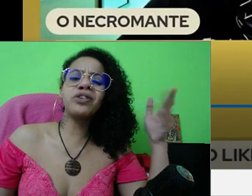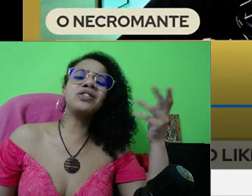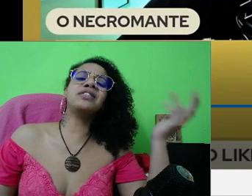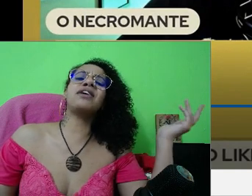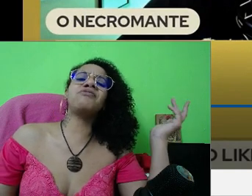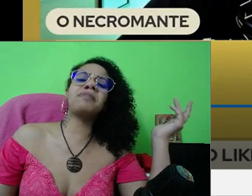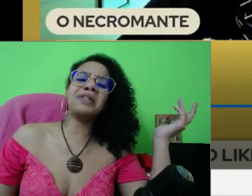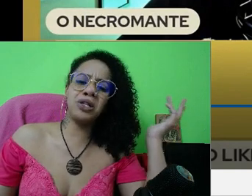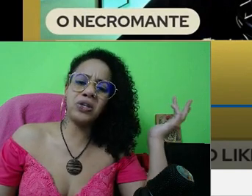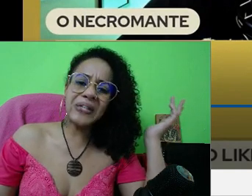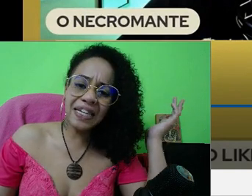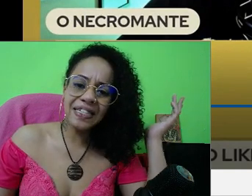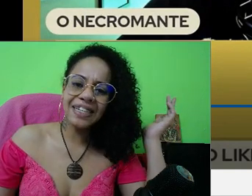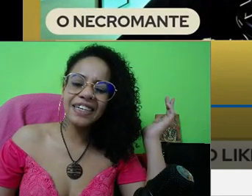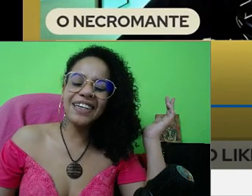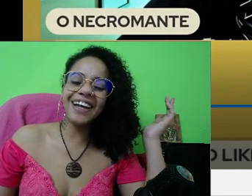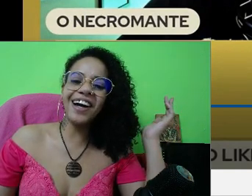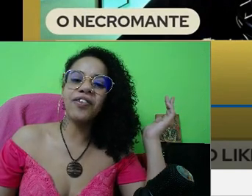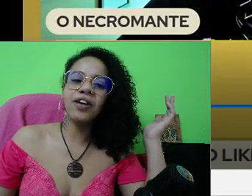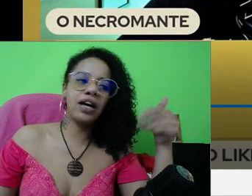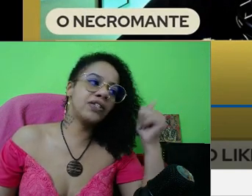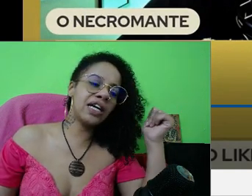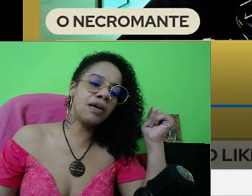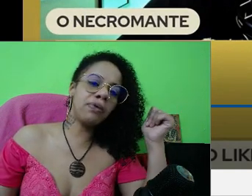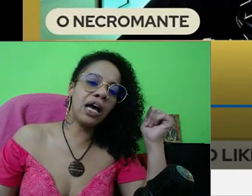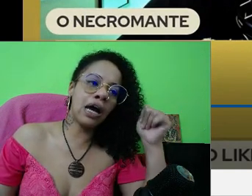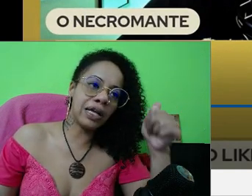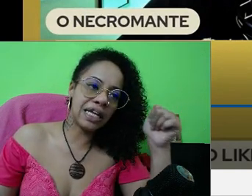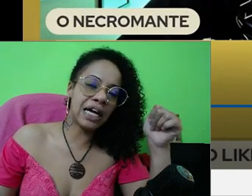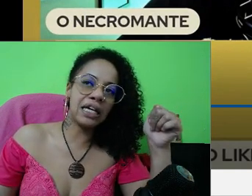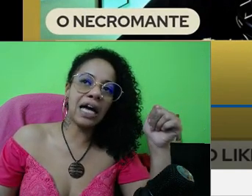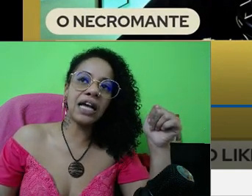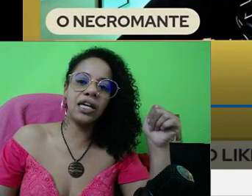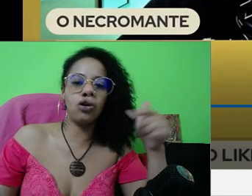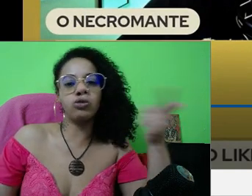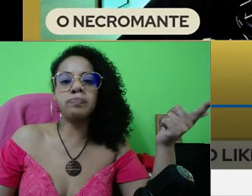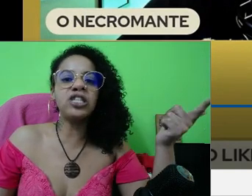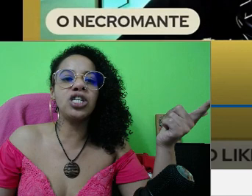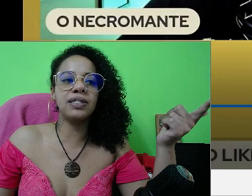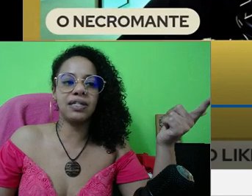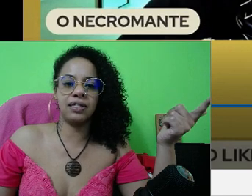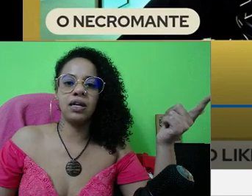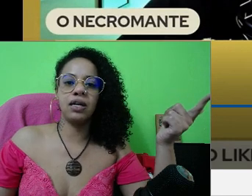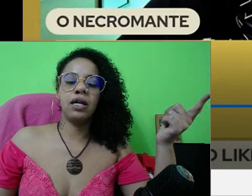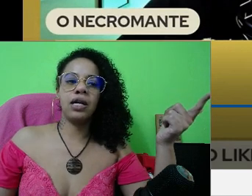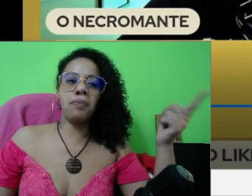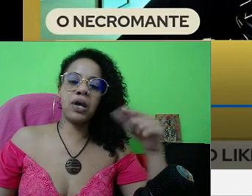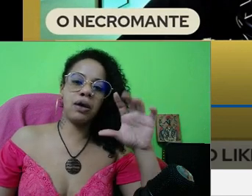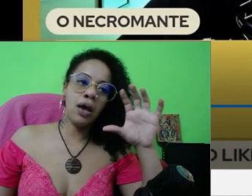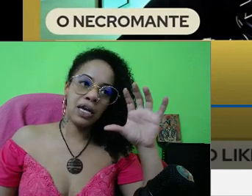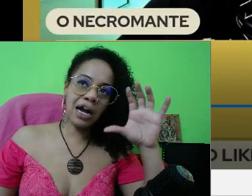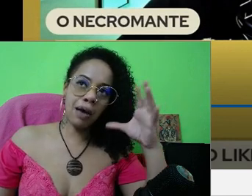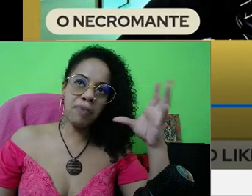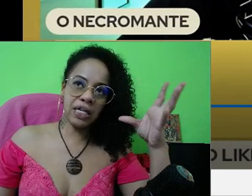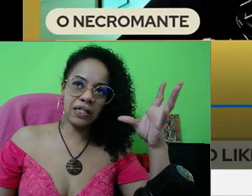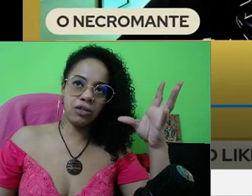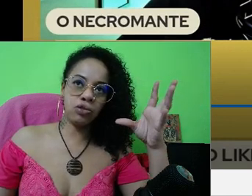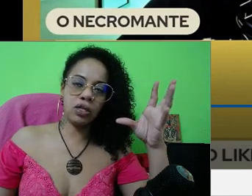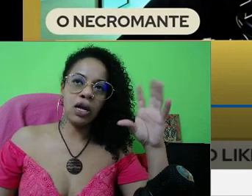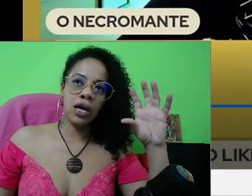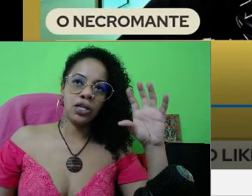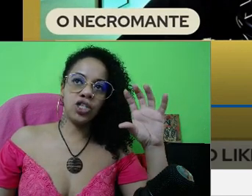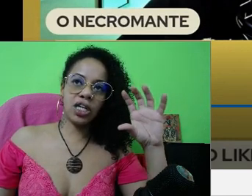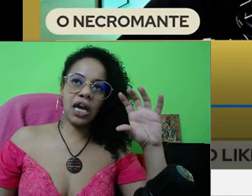né porque os insensala não vai para cima de vocês aqui os petistas é porque na